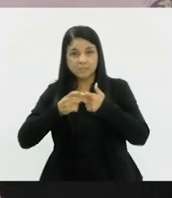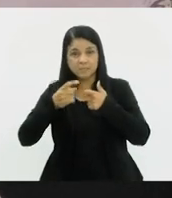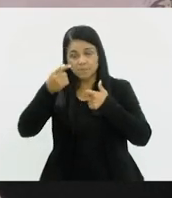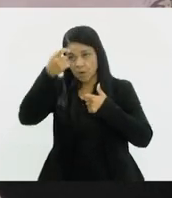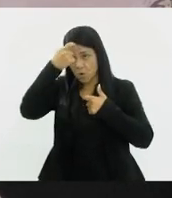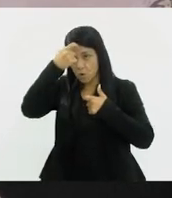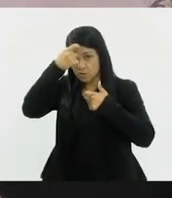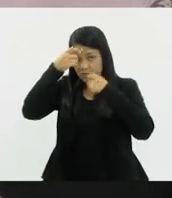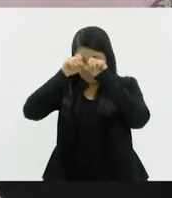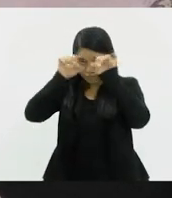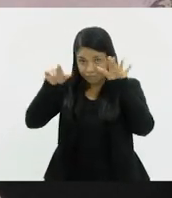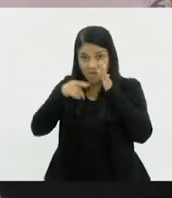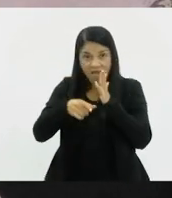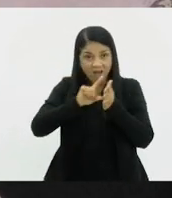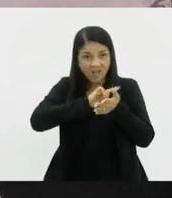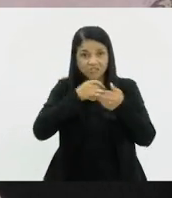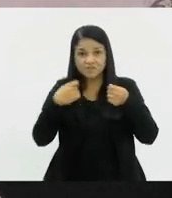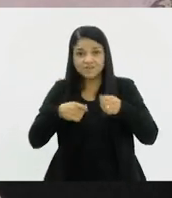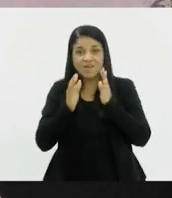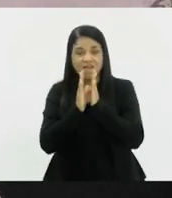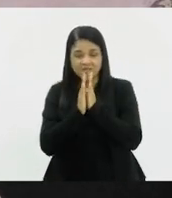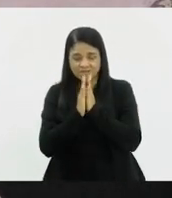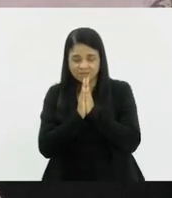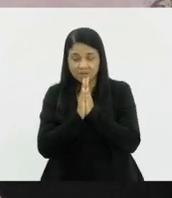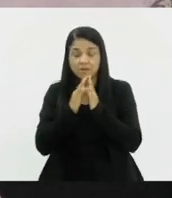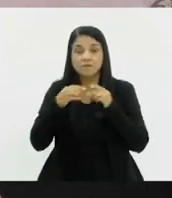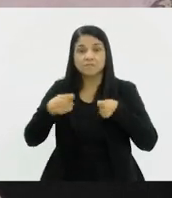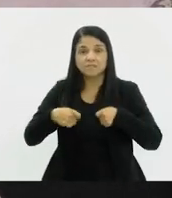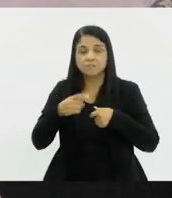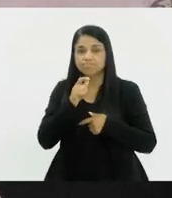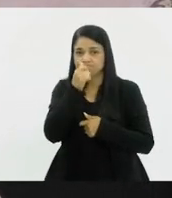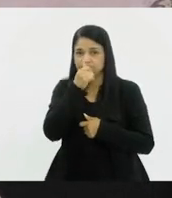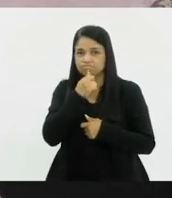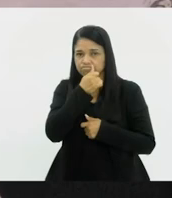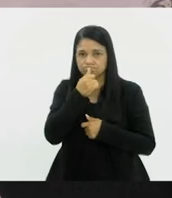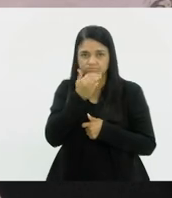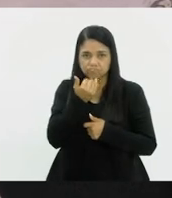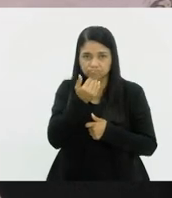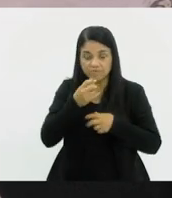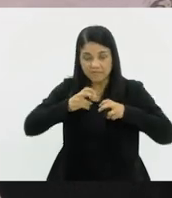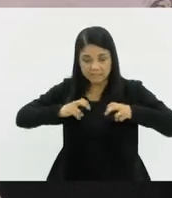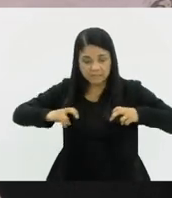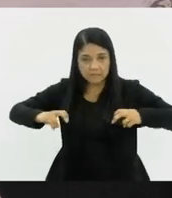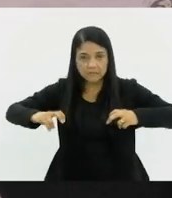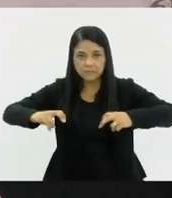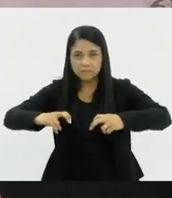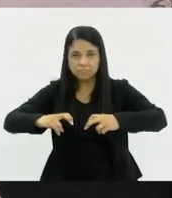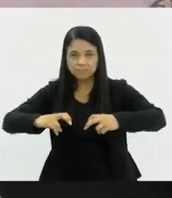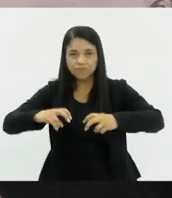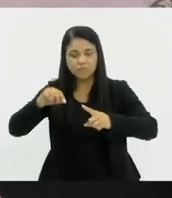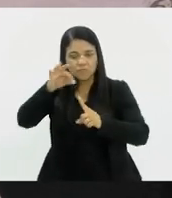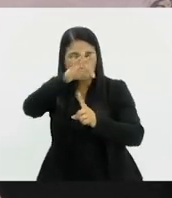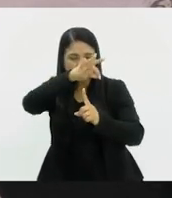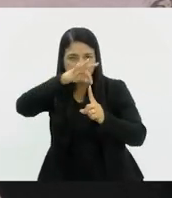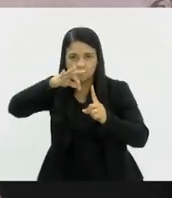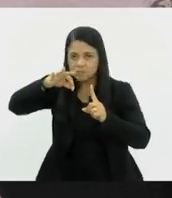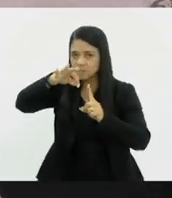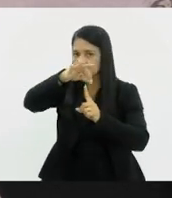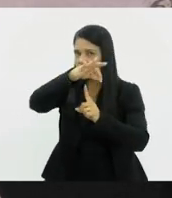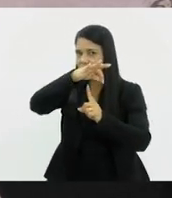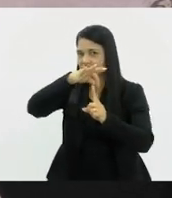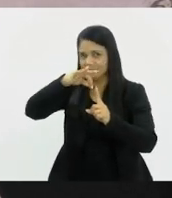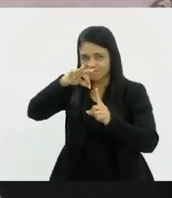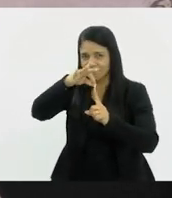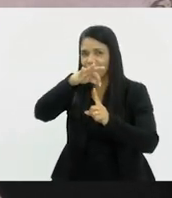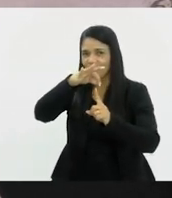rezar tem que fazer dieta tem que sentar na uma roda uma a roda espiritual e